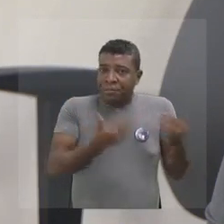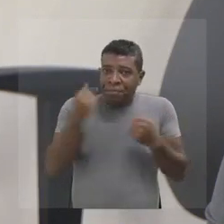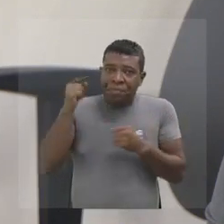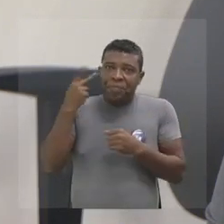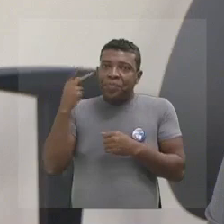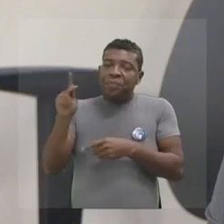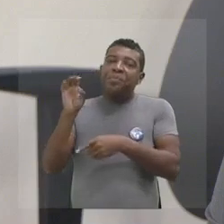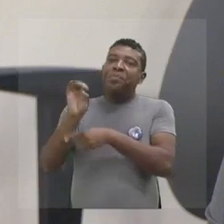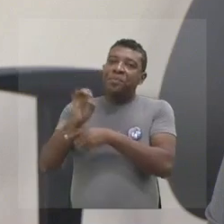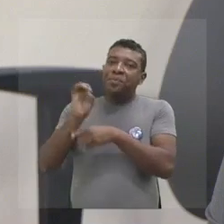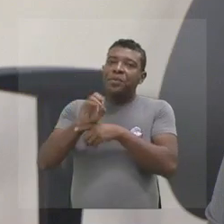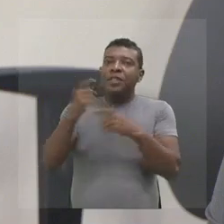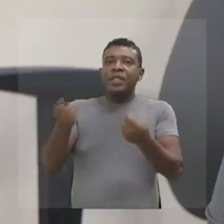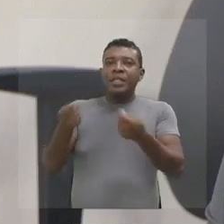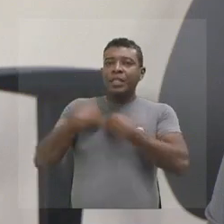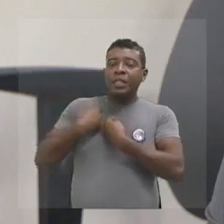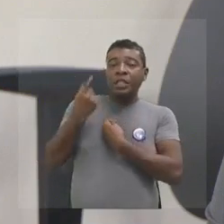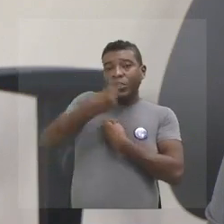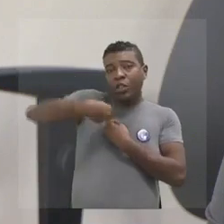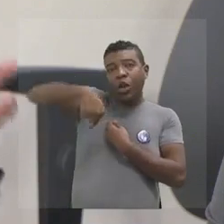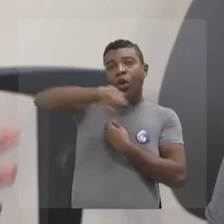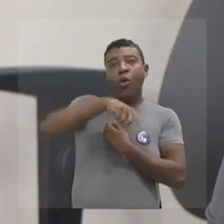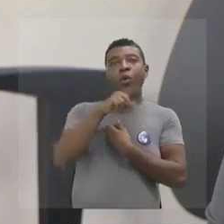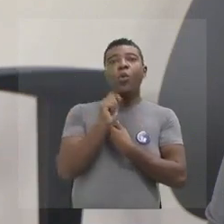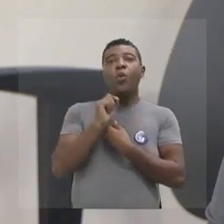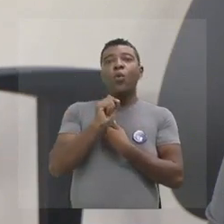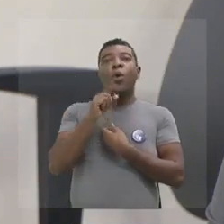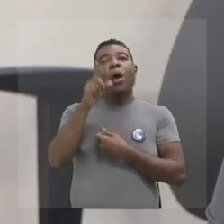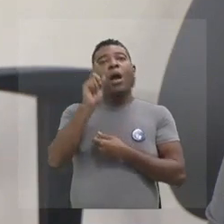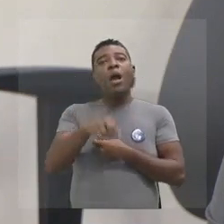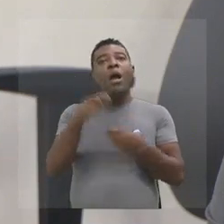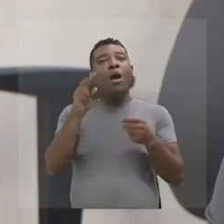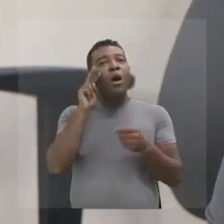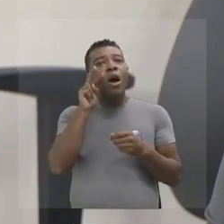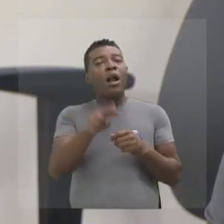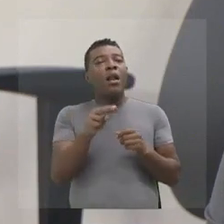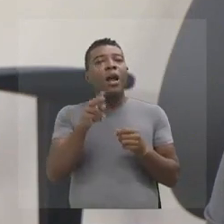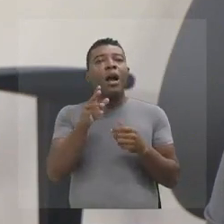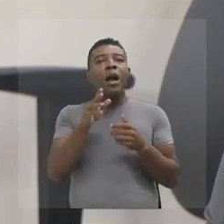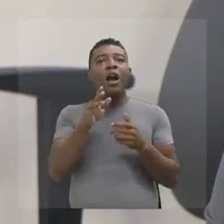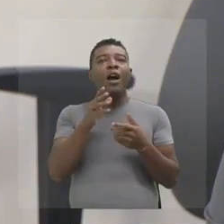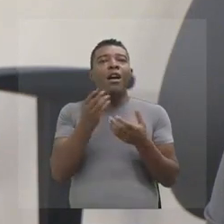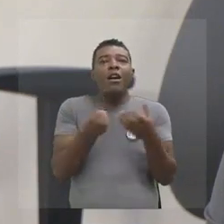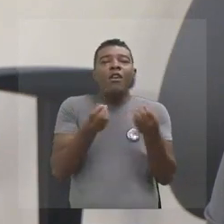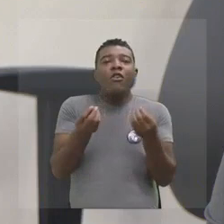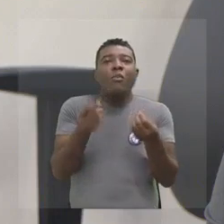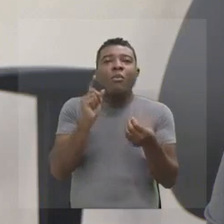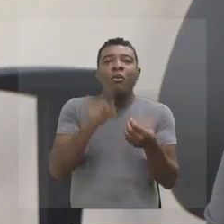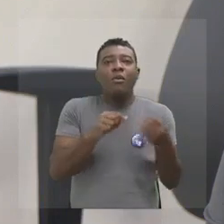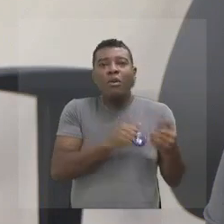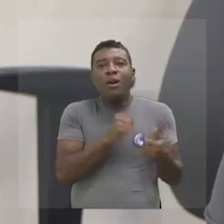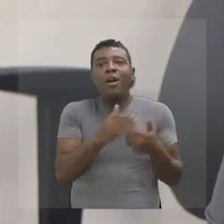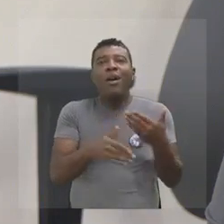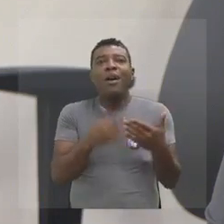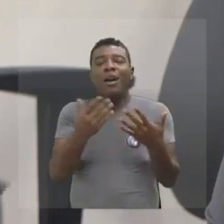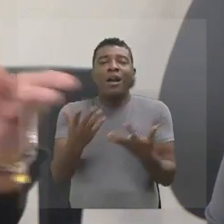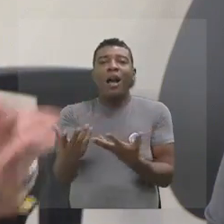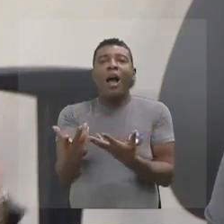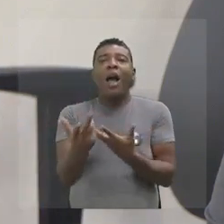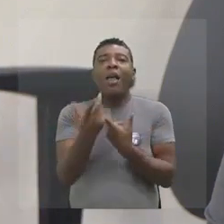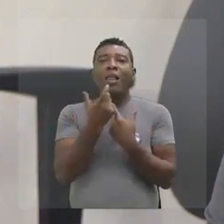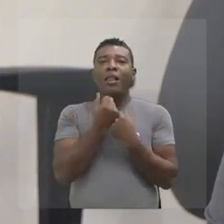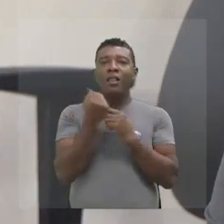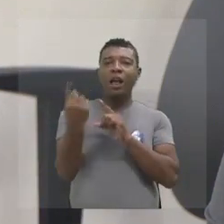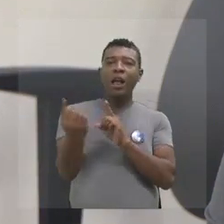nos dá né Um Olhar dessa abrangência em relação ao atendimento de todos os municípios mencionei também